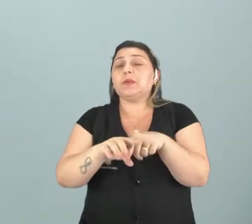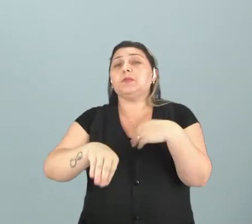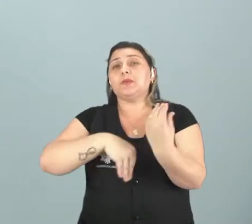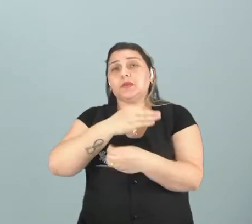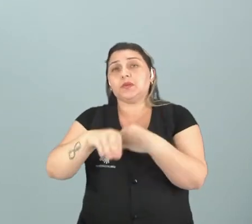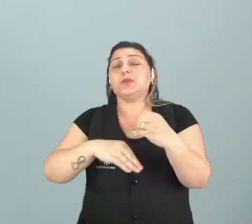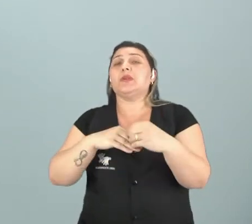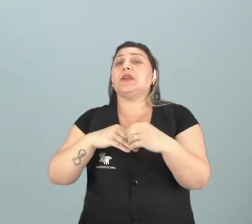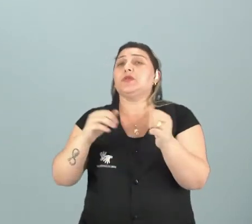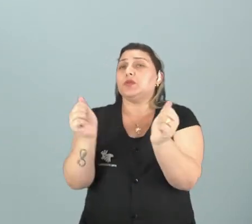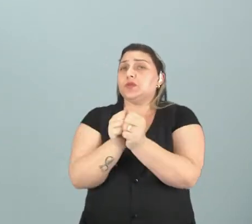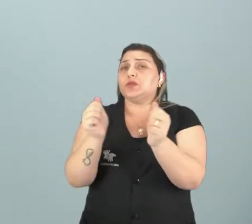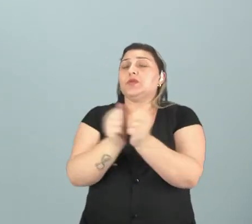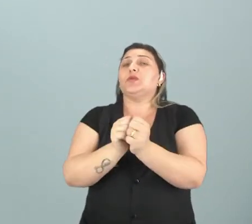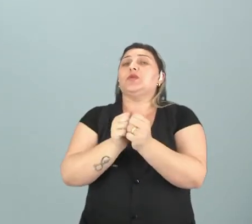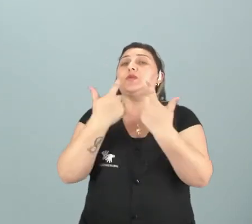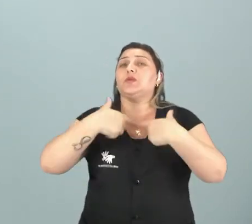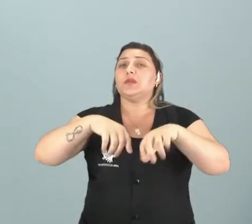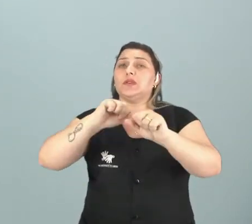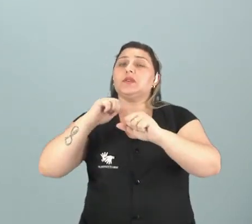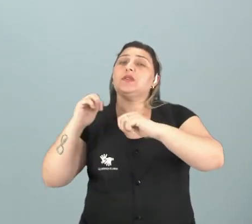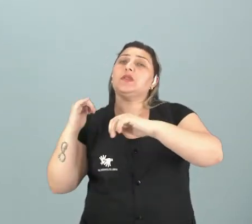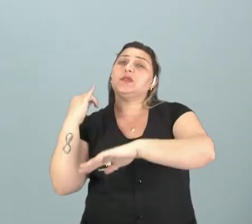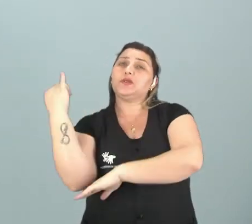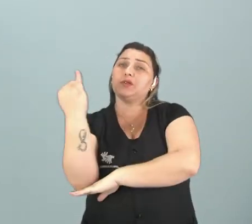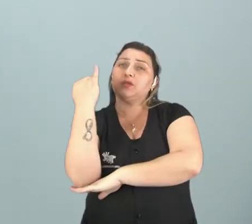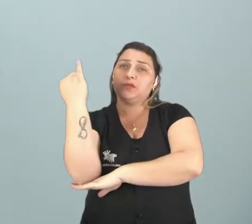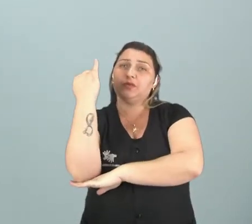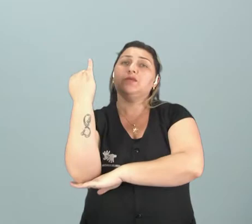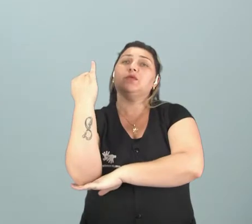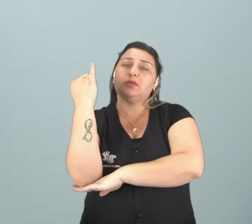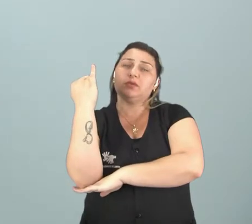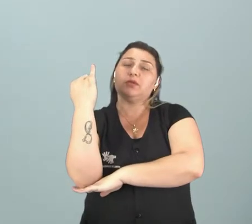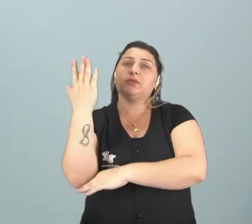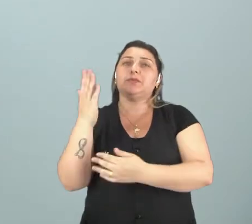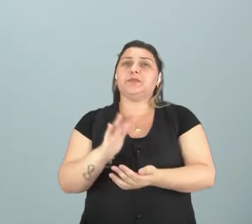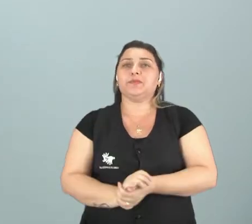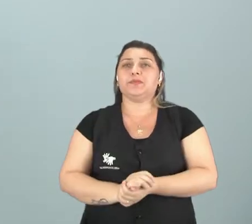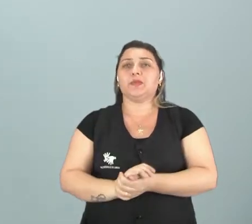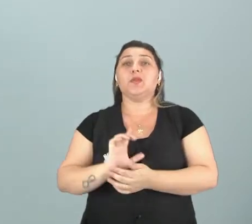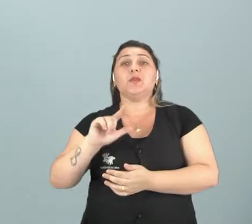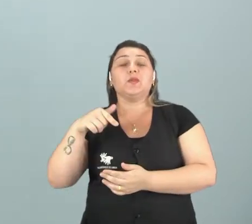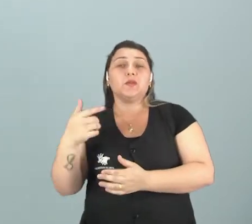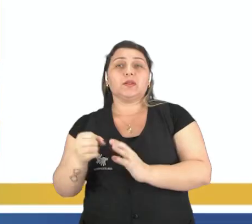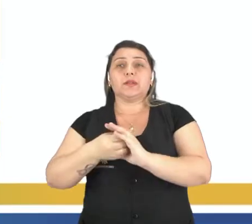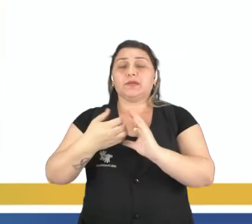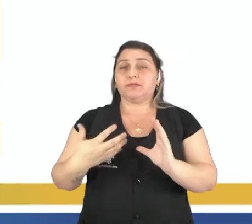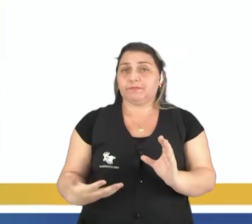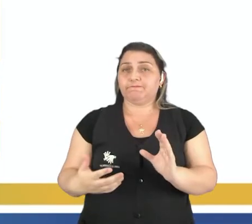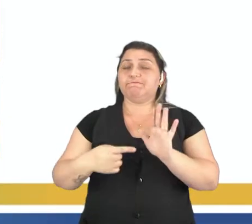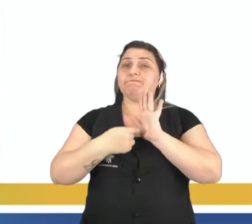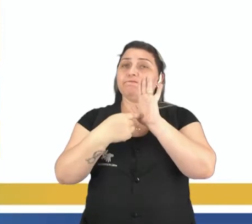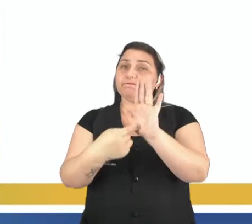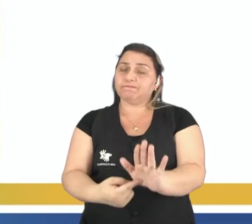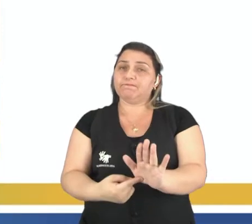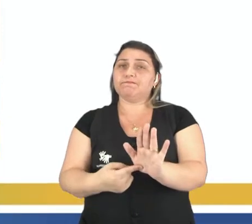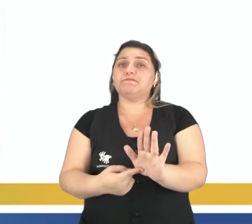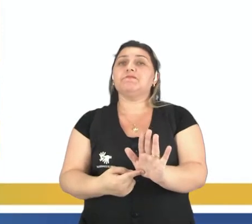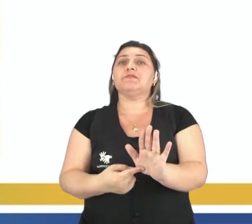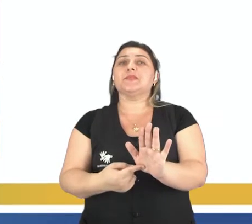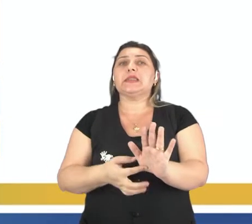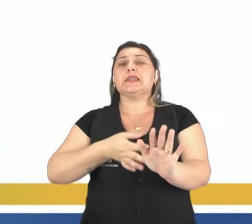linguagem informal, para dar mais um tom de leveza, dinamismo ao texto. Outro ponto, apresenta discurso